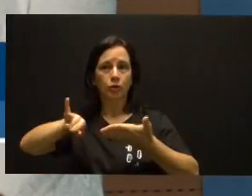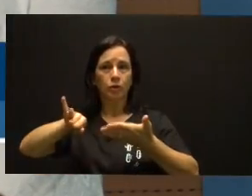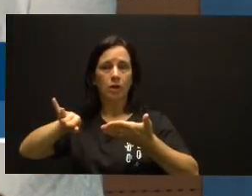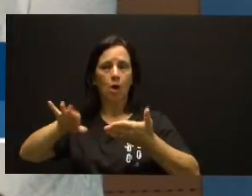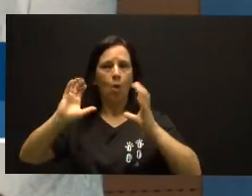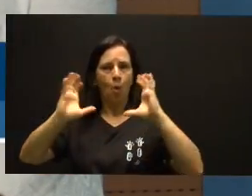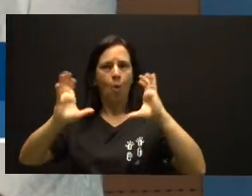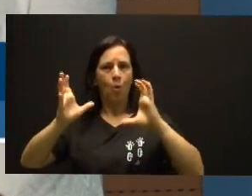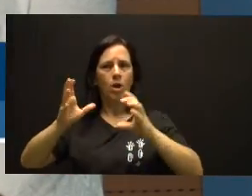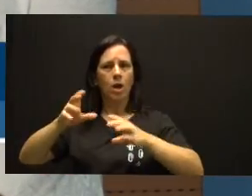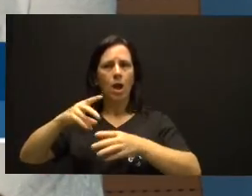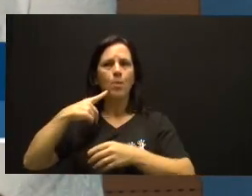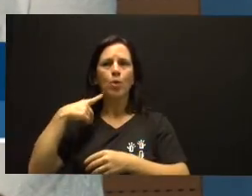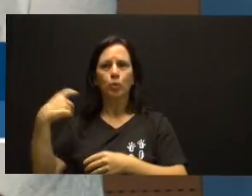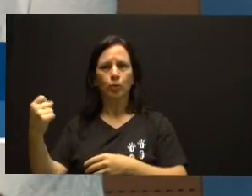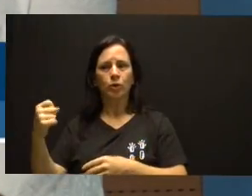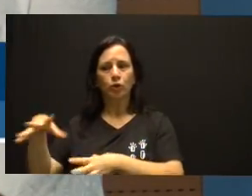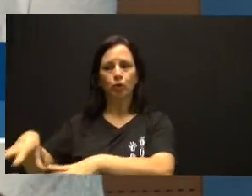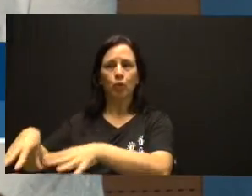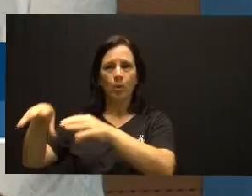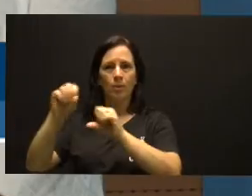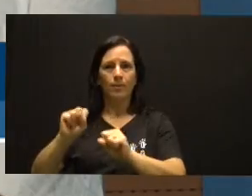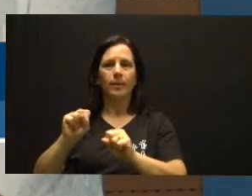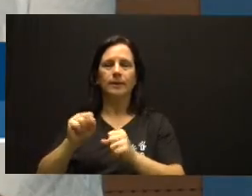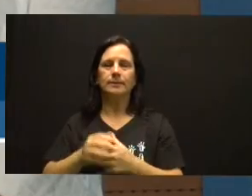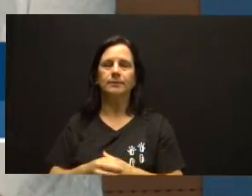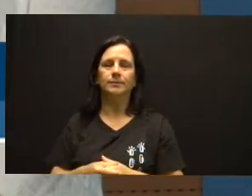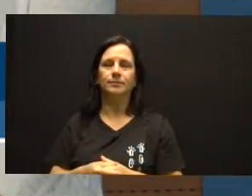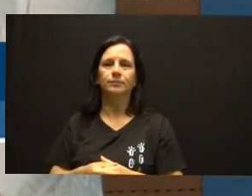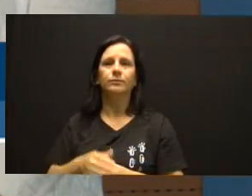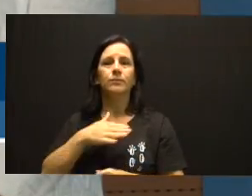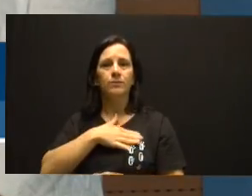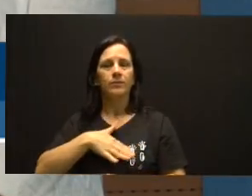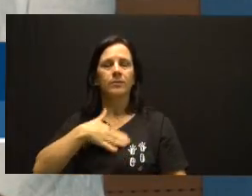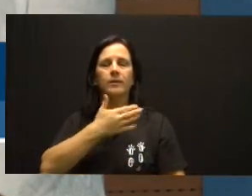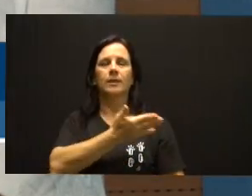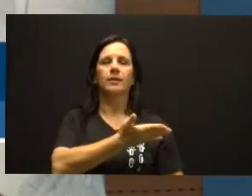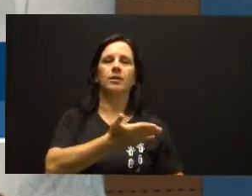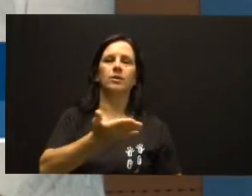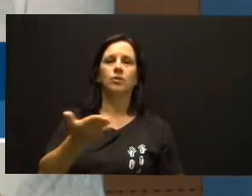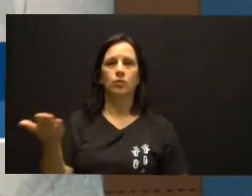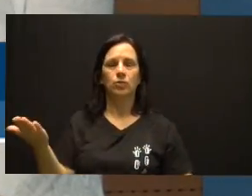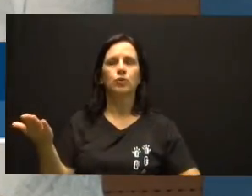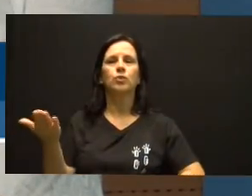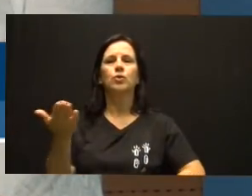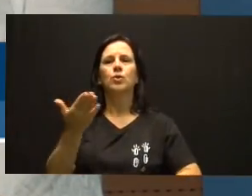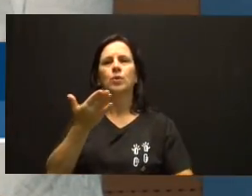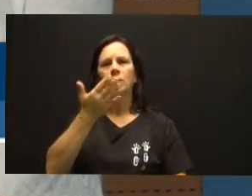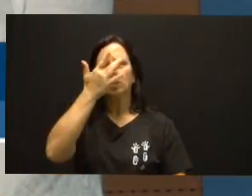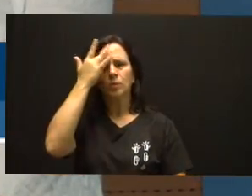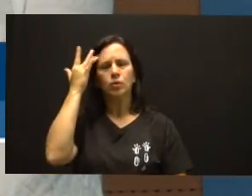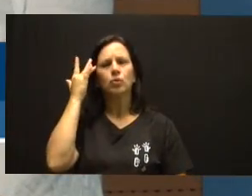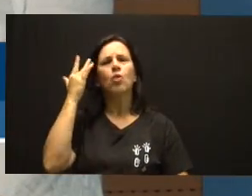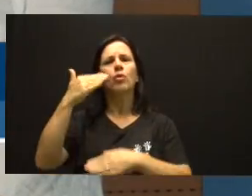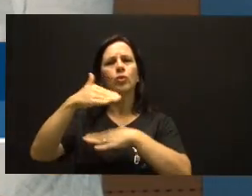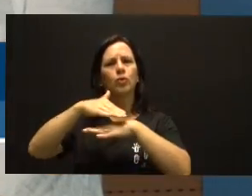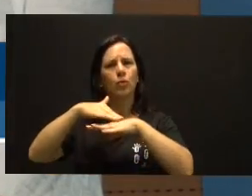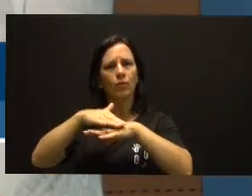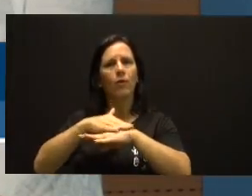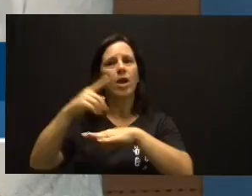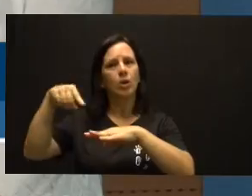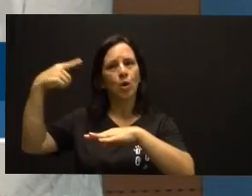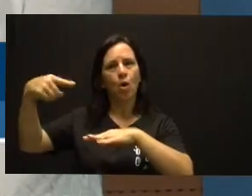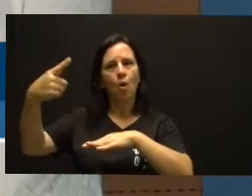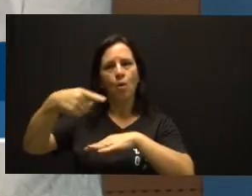lixo e retirar aquele lixo. Então, é assim, até gostaria que os munícipes também automaticamente falem para outros munícipes do próprio